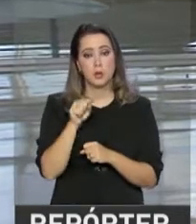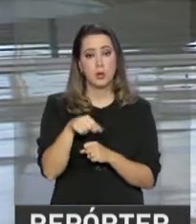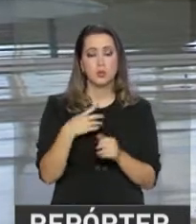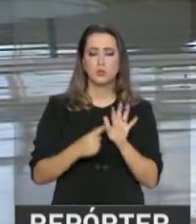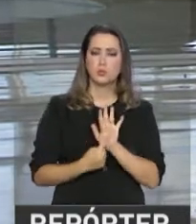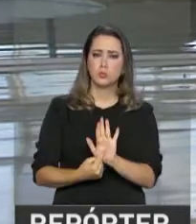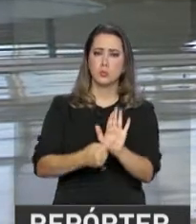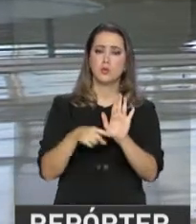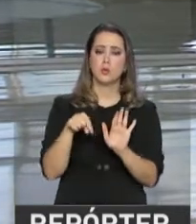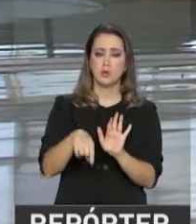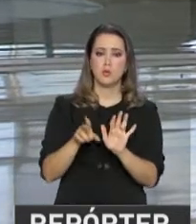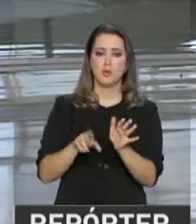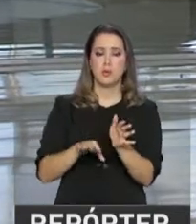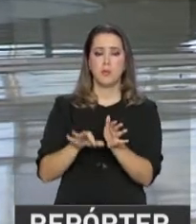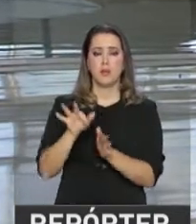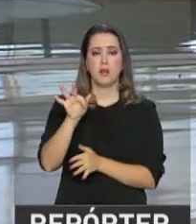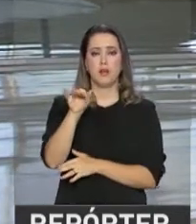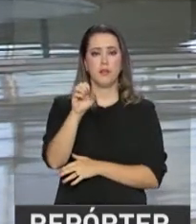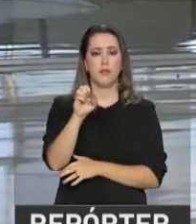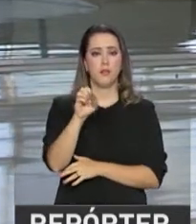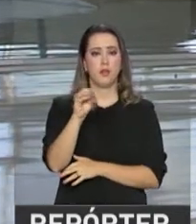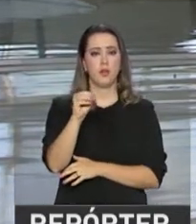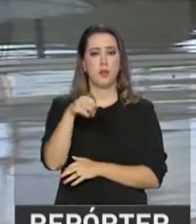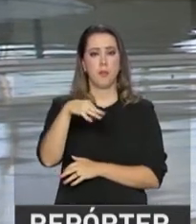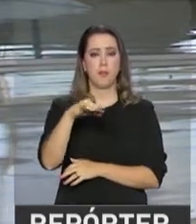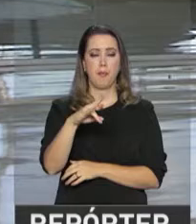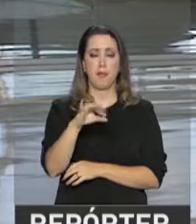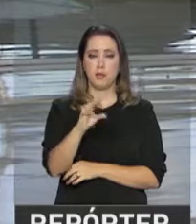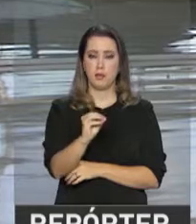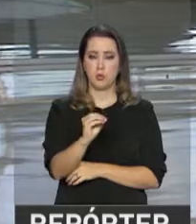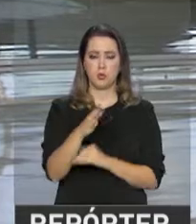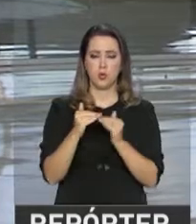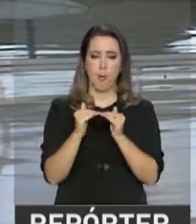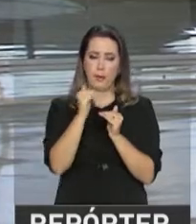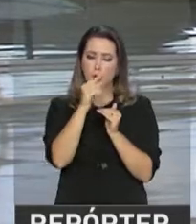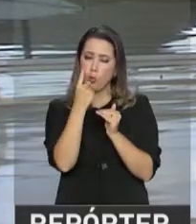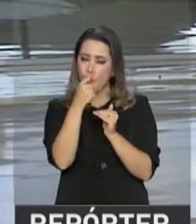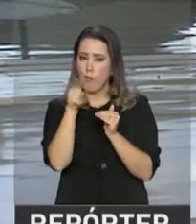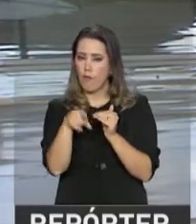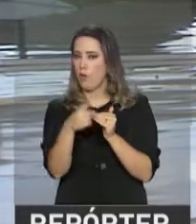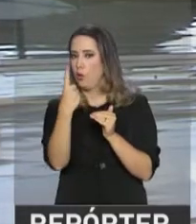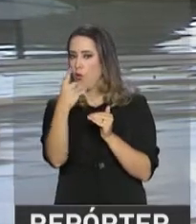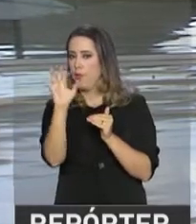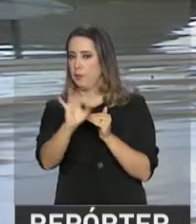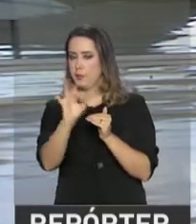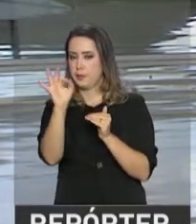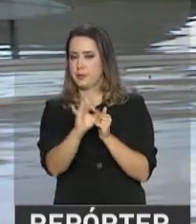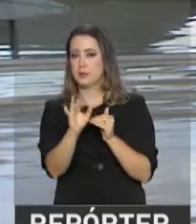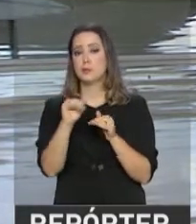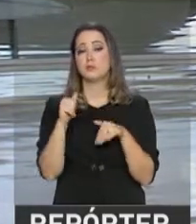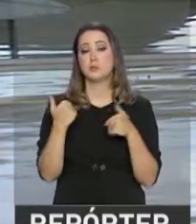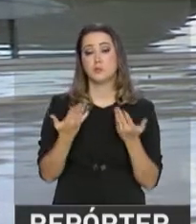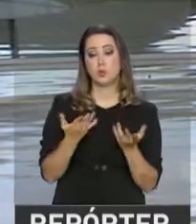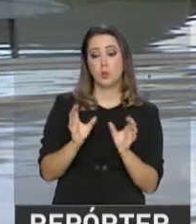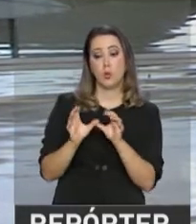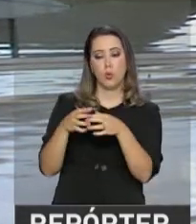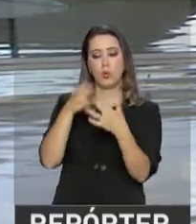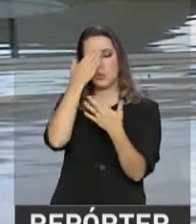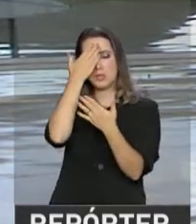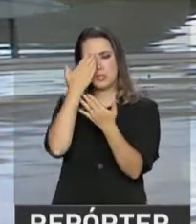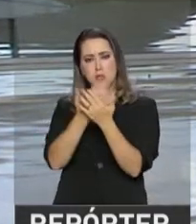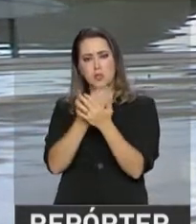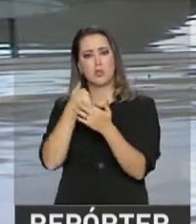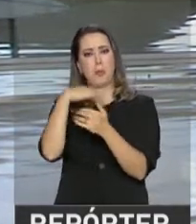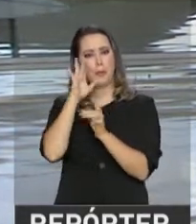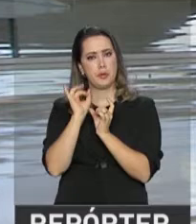pela confederação nacional do comércio eo aumento foi de 1,1 por cento com este aumento o índice de confiança do empresário